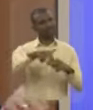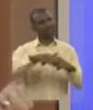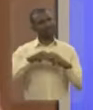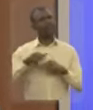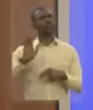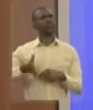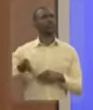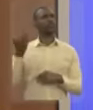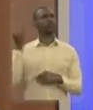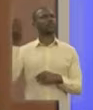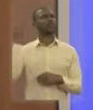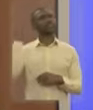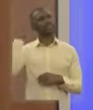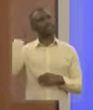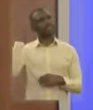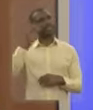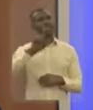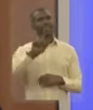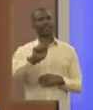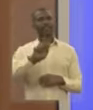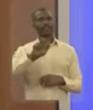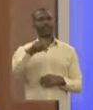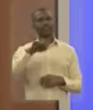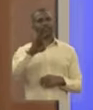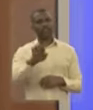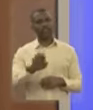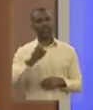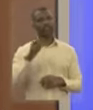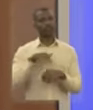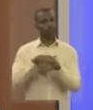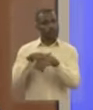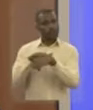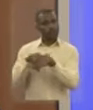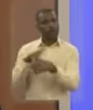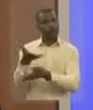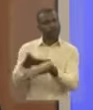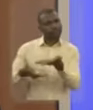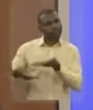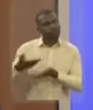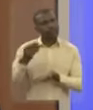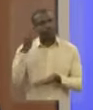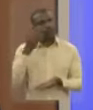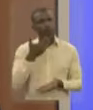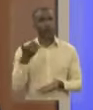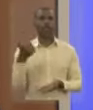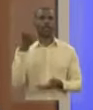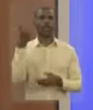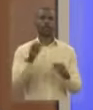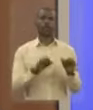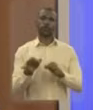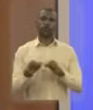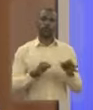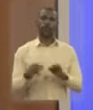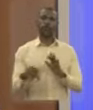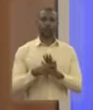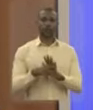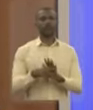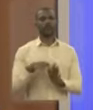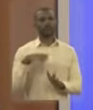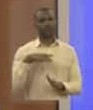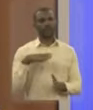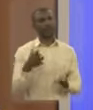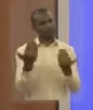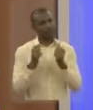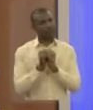desde lá de trás do Santo André da gente que a gente ouviu as pessoas e fizemos o melhor projeto de governo da história da cidade